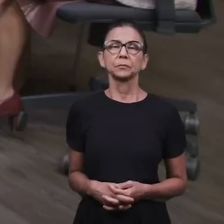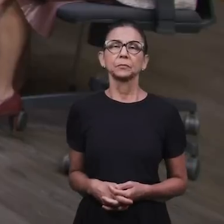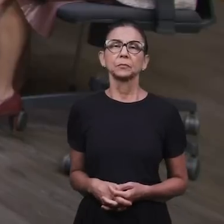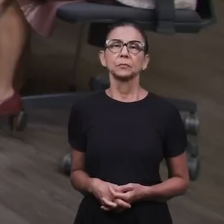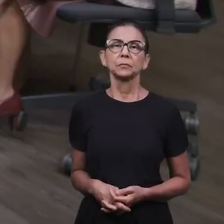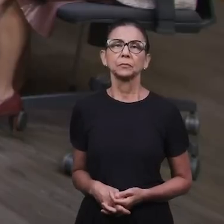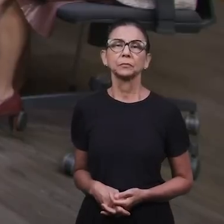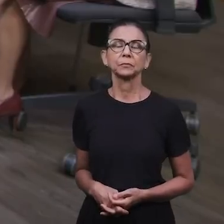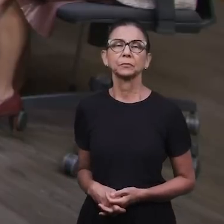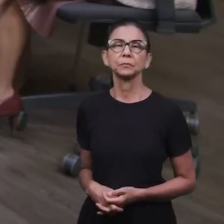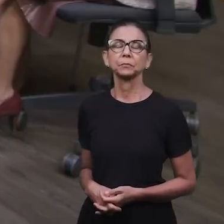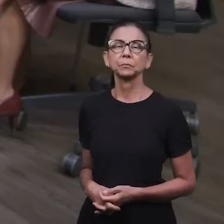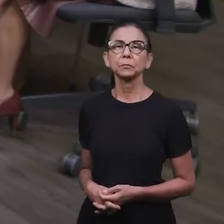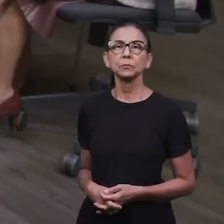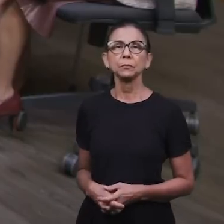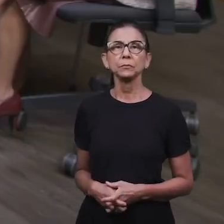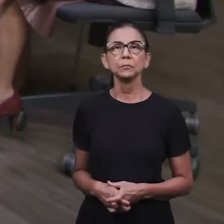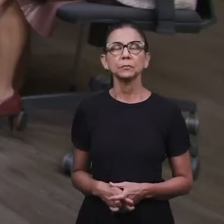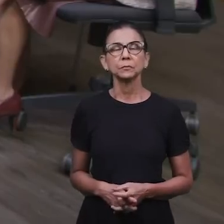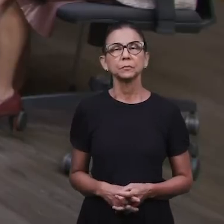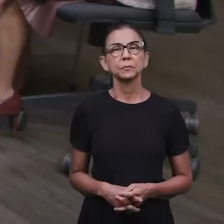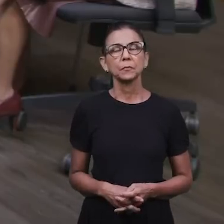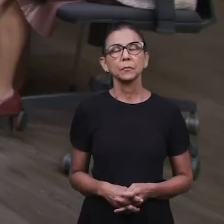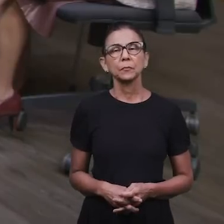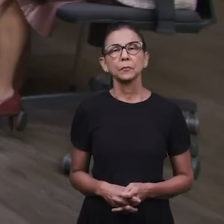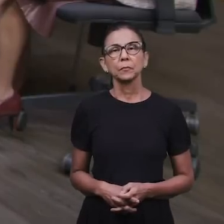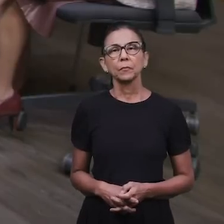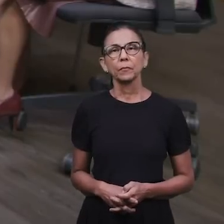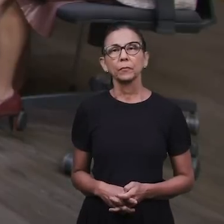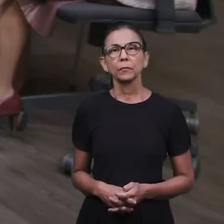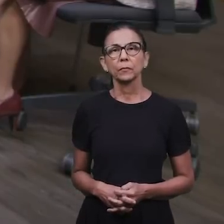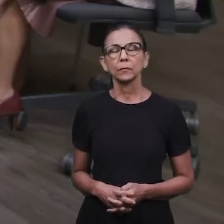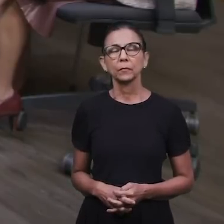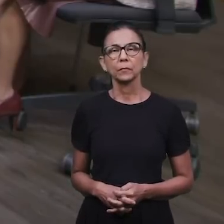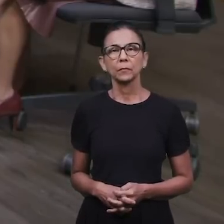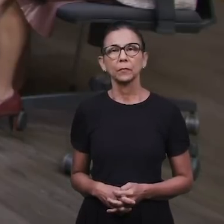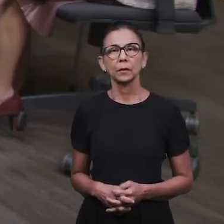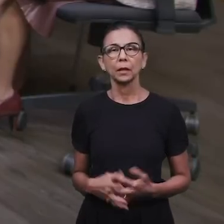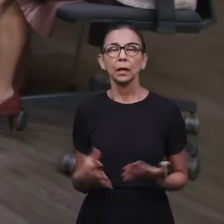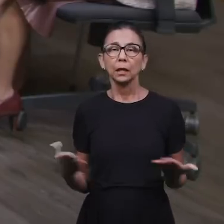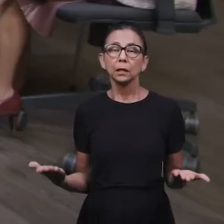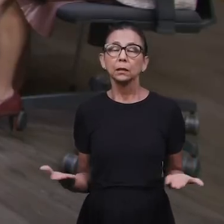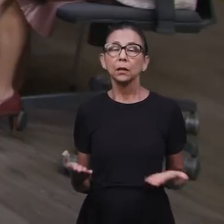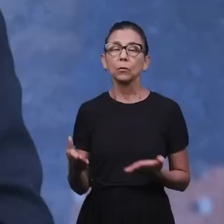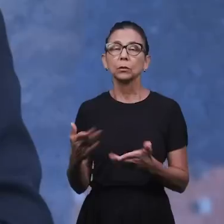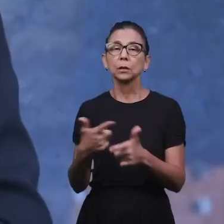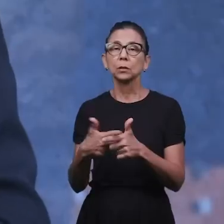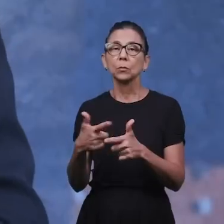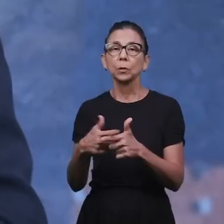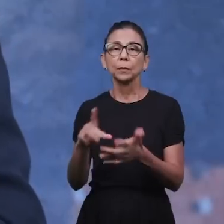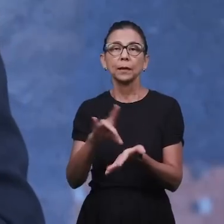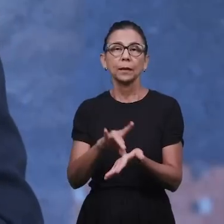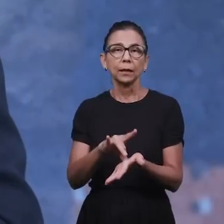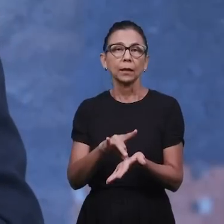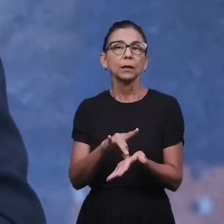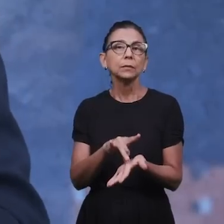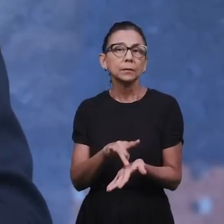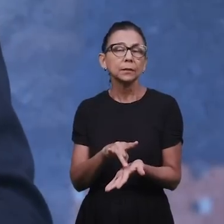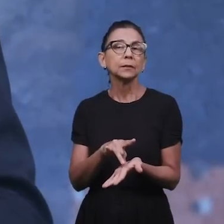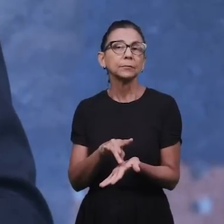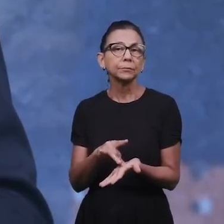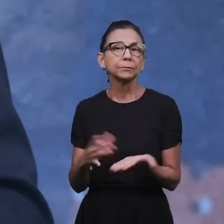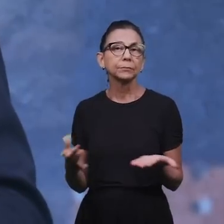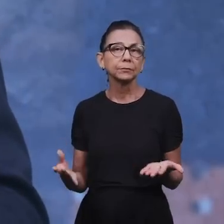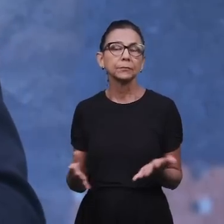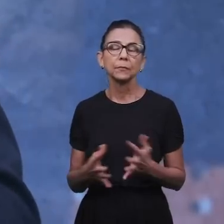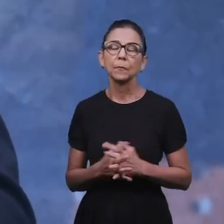Corinto, né? E o Espírito Santo é quem vai ser o fiel da balança no sentido de levar a